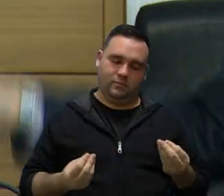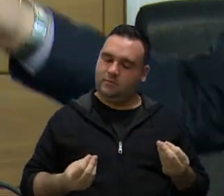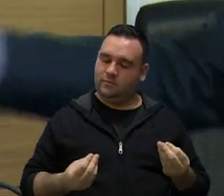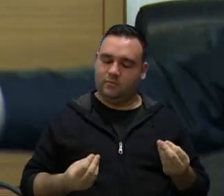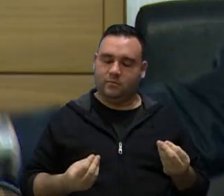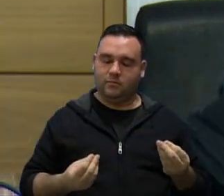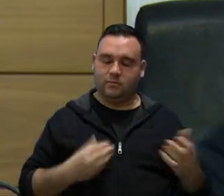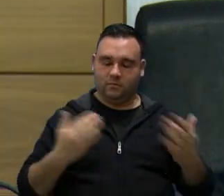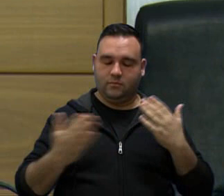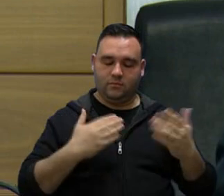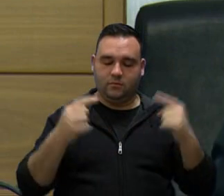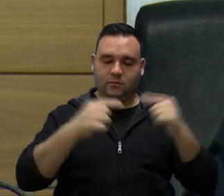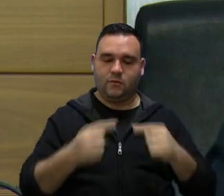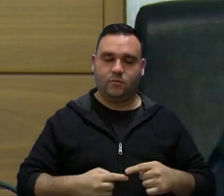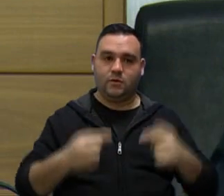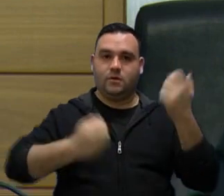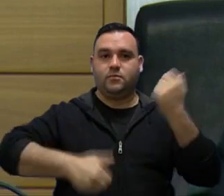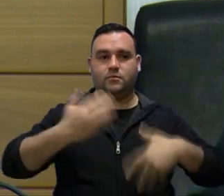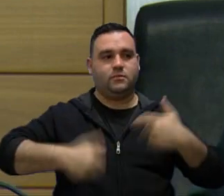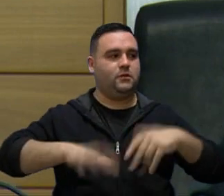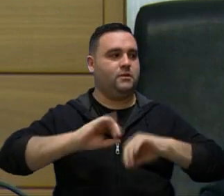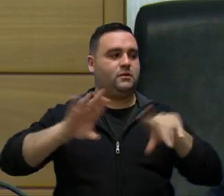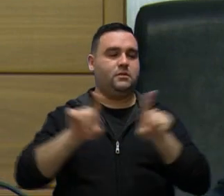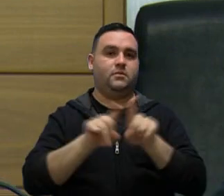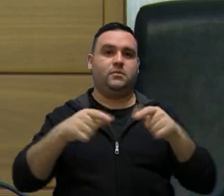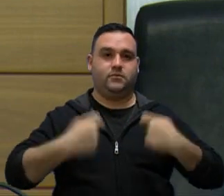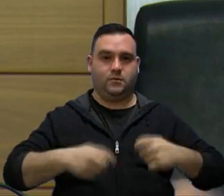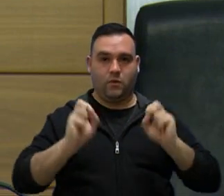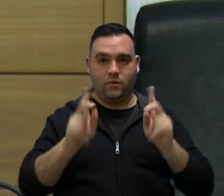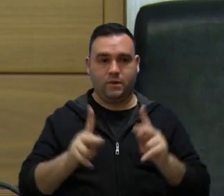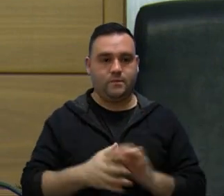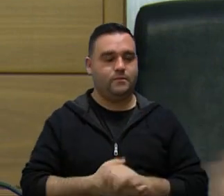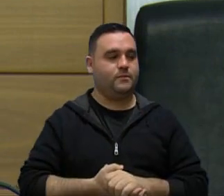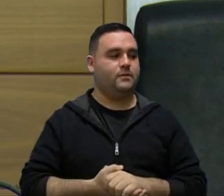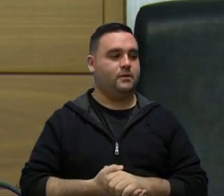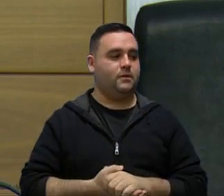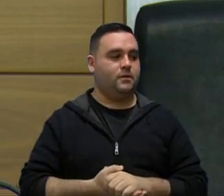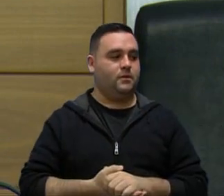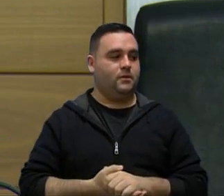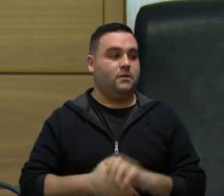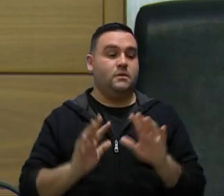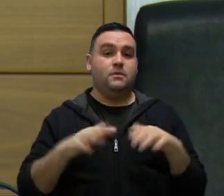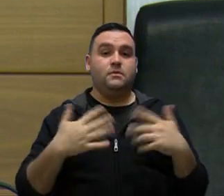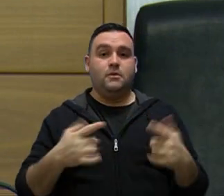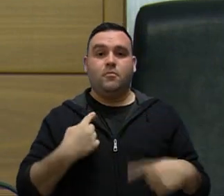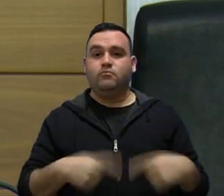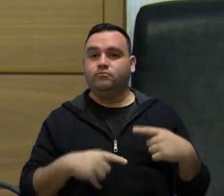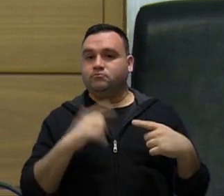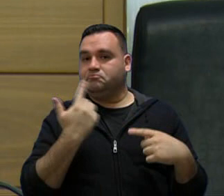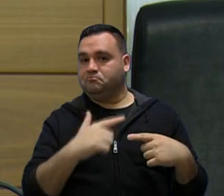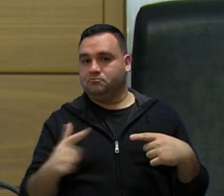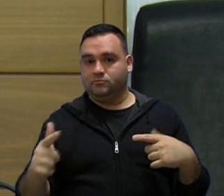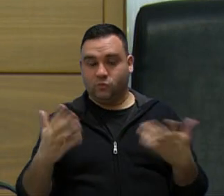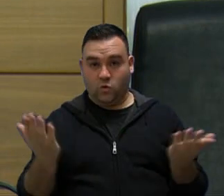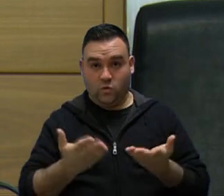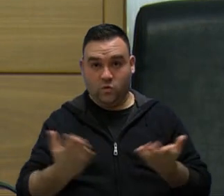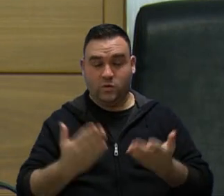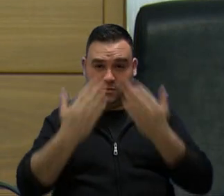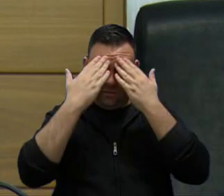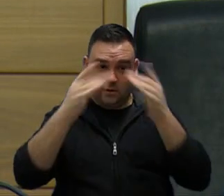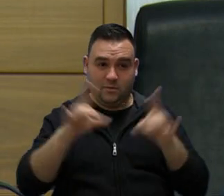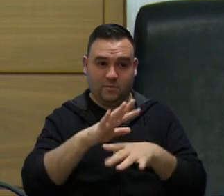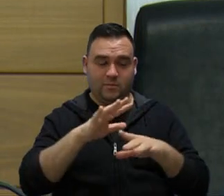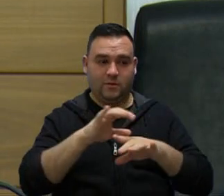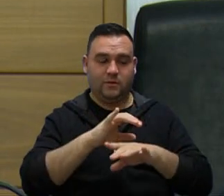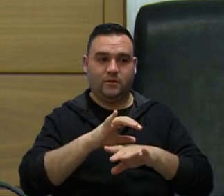pontual com relação saio só vem aqui presta esclarecimentos caso seja necessário tá ok eu não tenho mais interpelações a tarde de hoje e